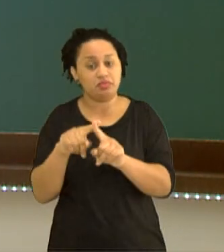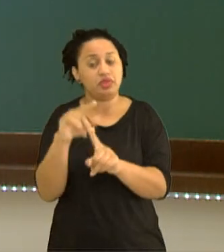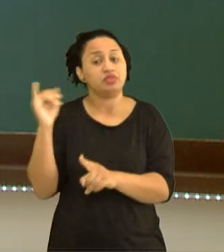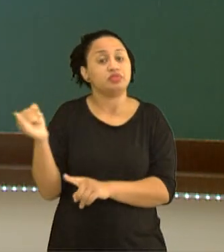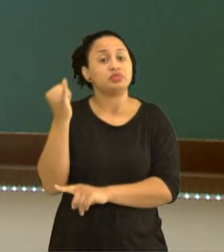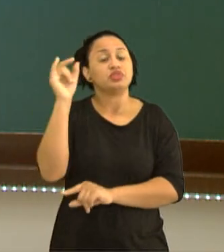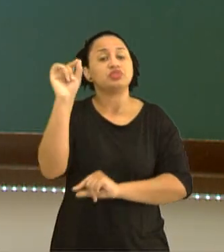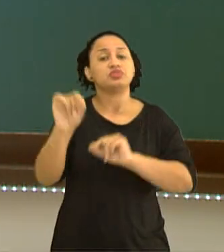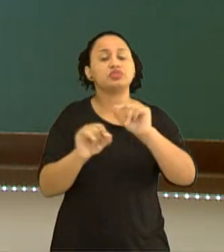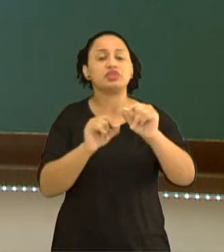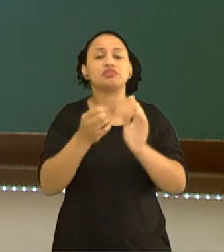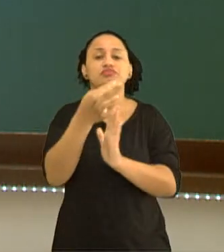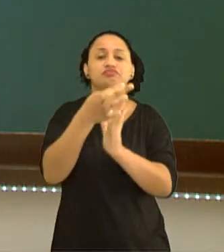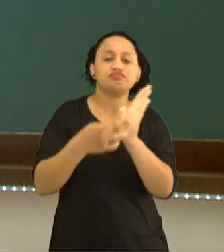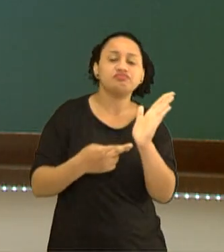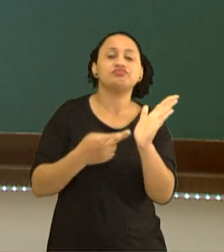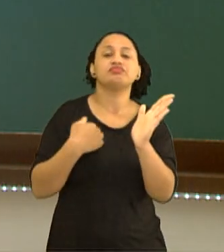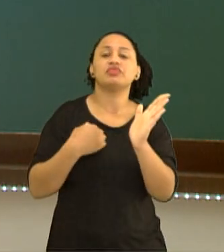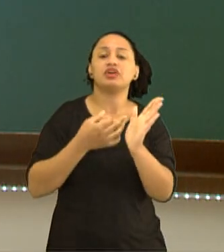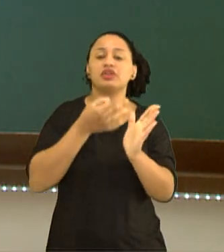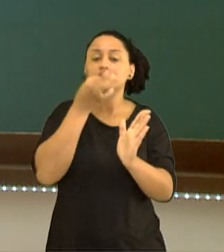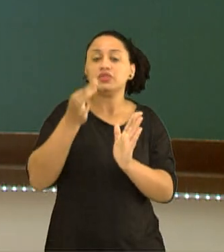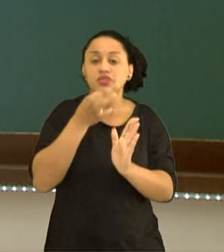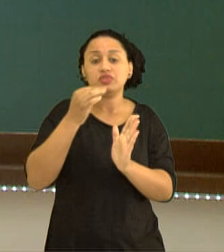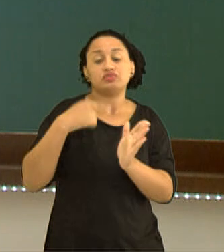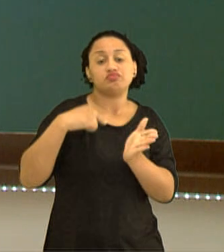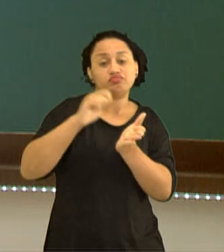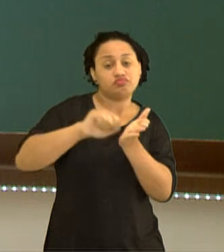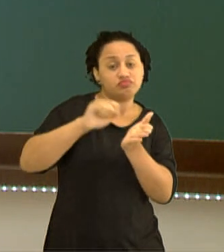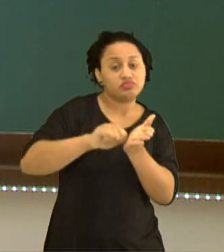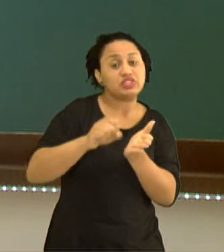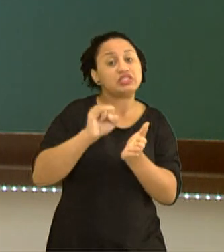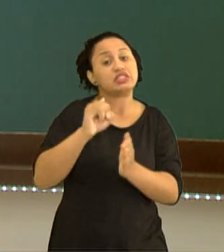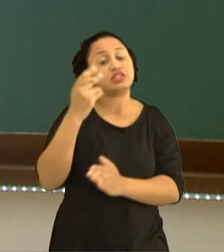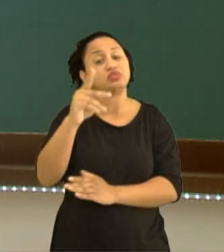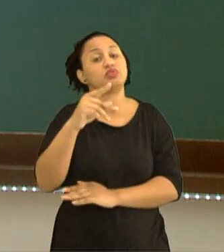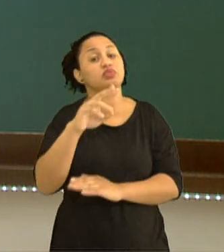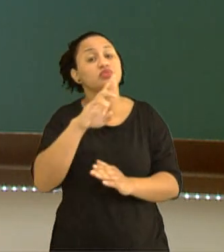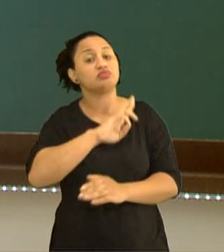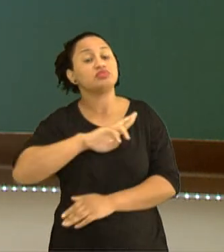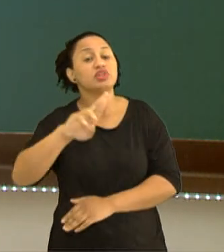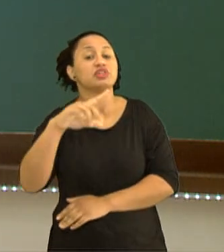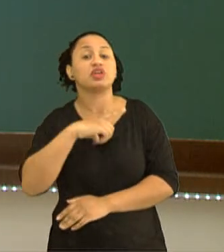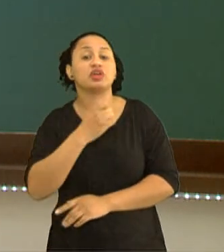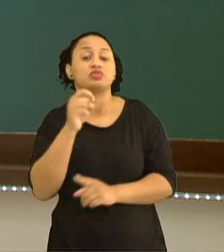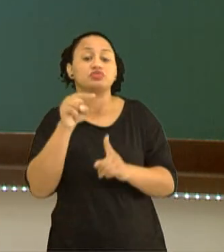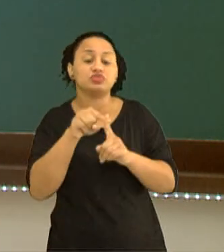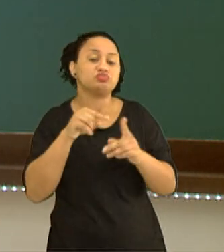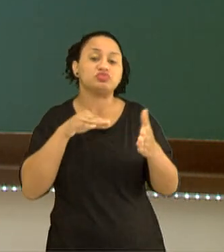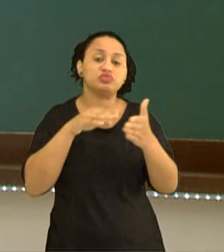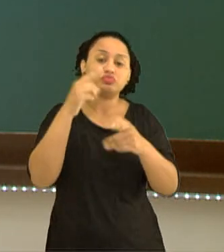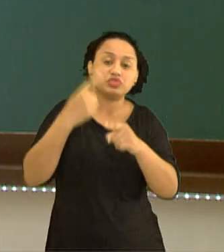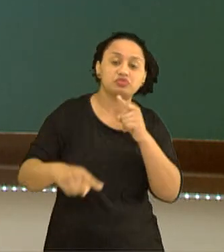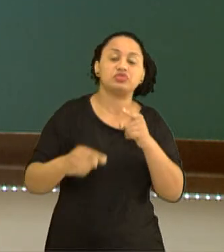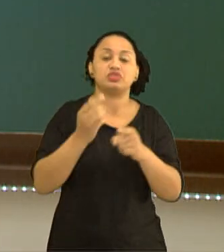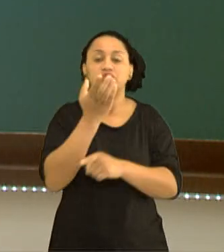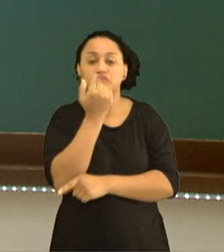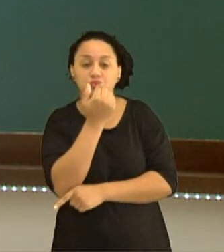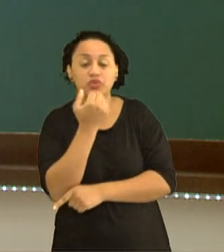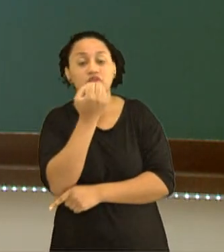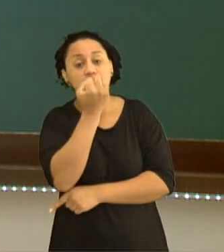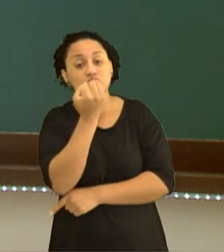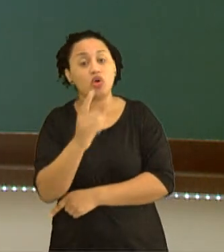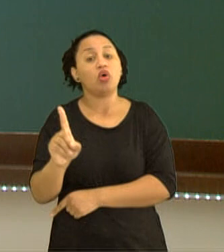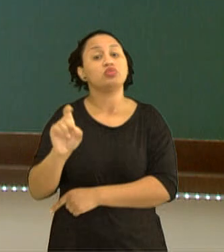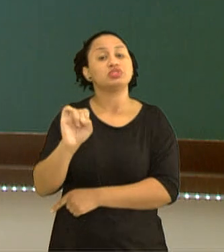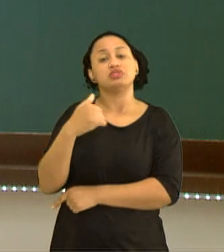relatar, argumentar de forma escrita sobre se na tua religião tem alguma restrição alimentar, algum alimento proibido, ou se